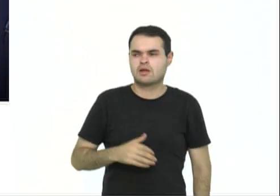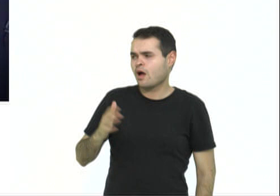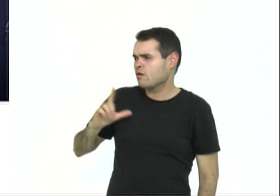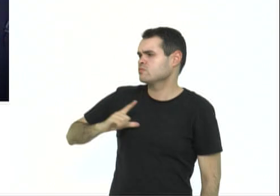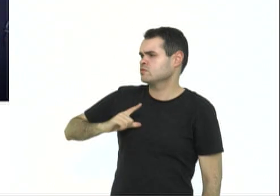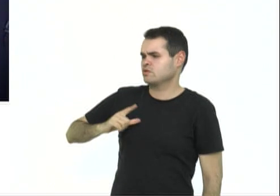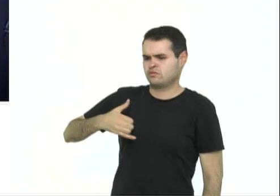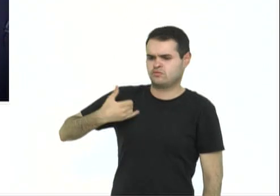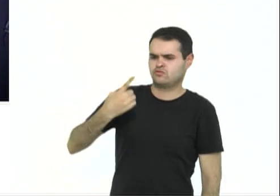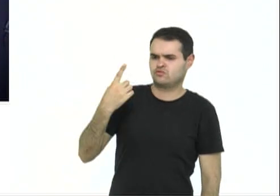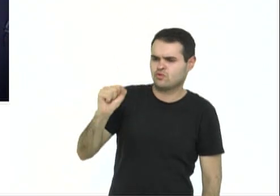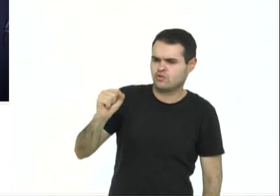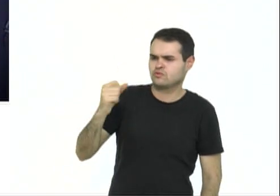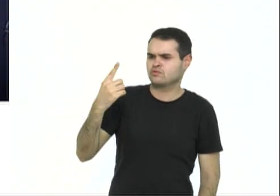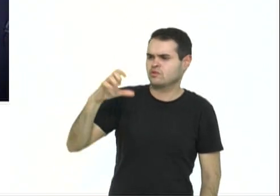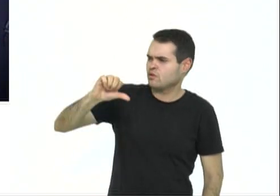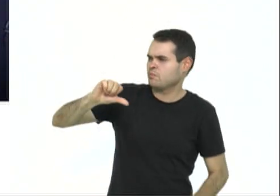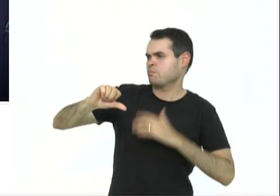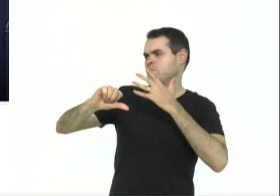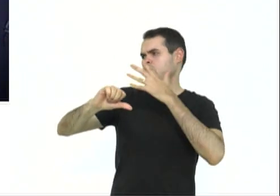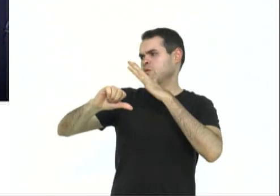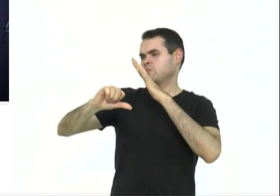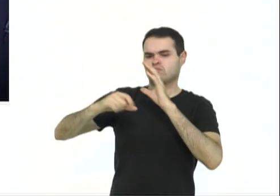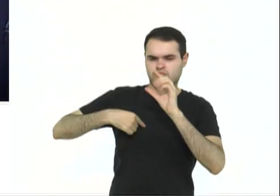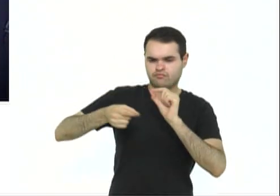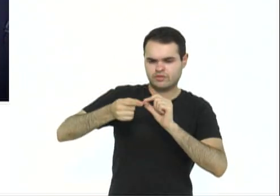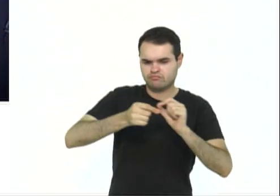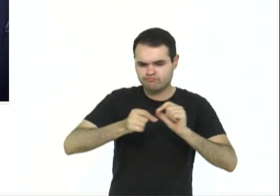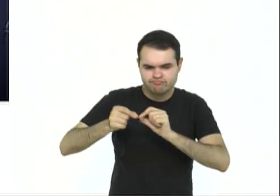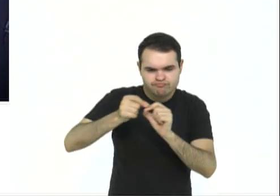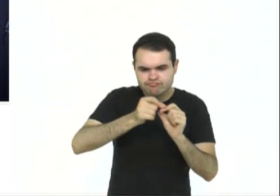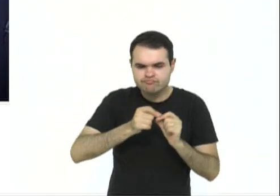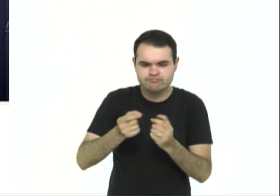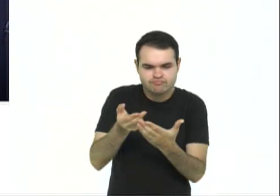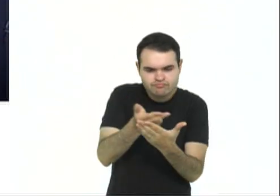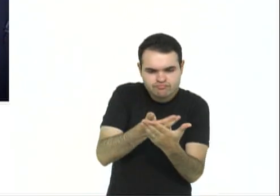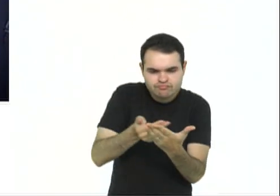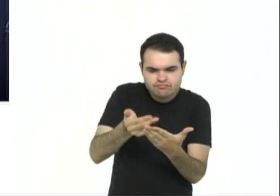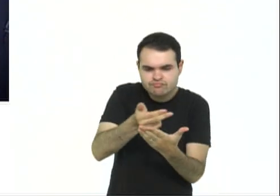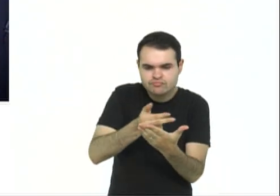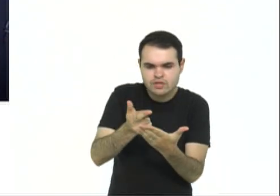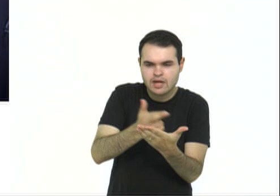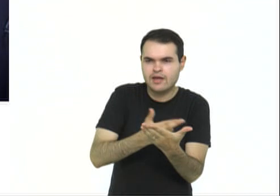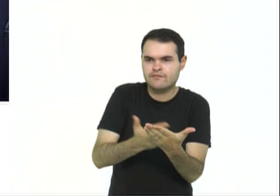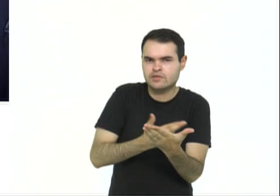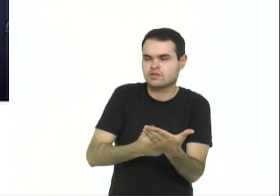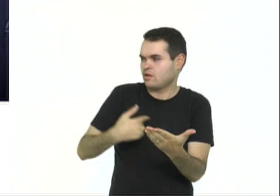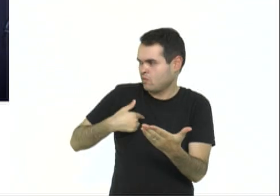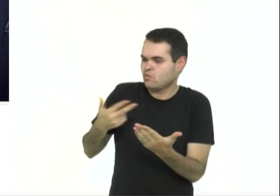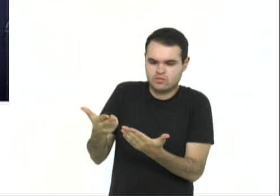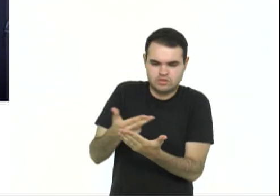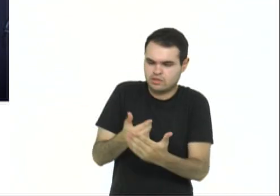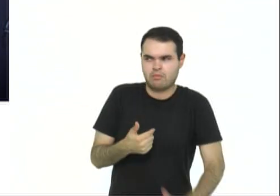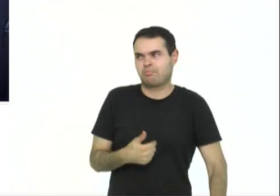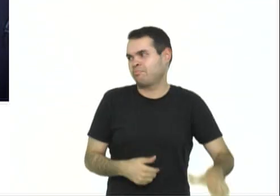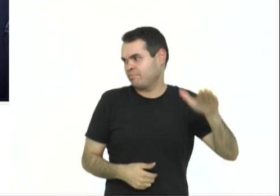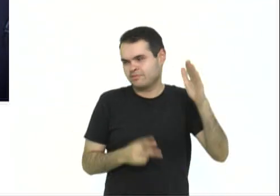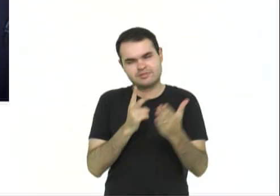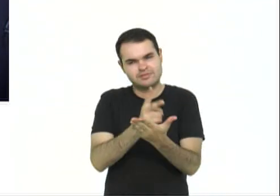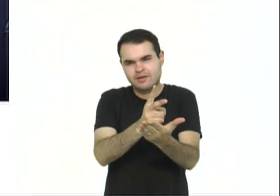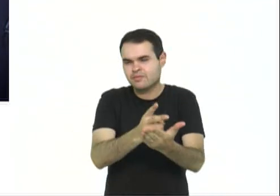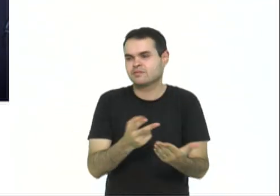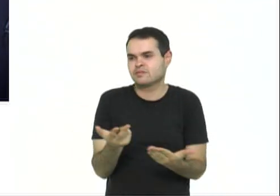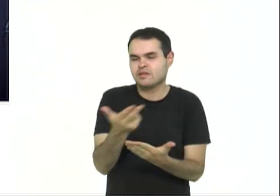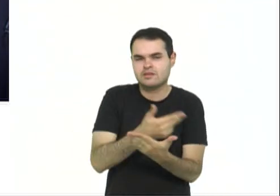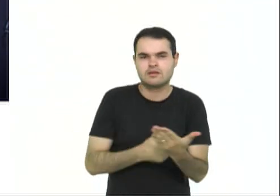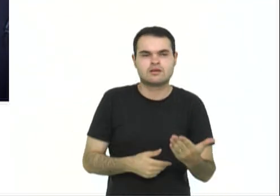uns 18, 19 anos nesse momento de fazer as revistas, né? Mas, claro, desenhava desde sempre. Desde sempre, né?